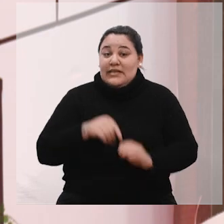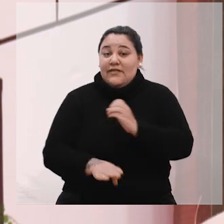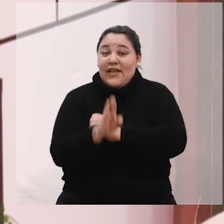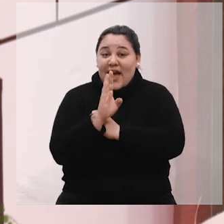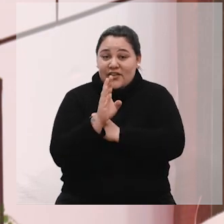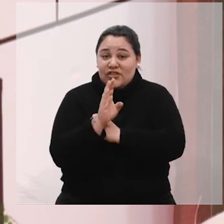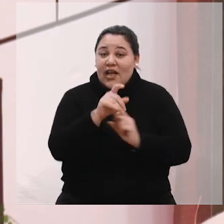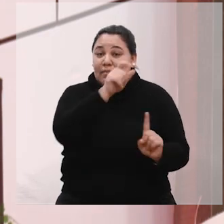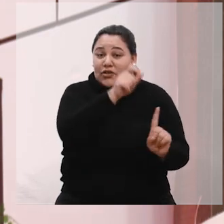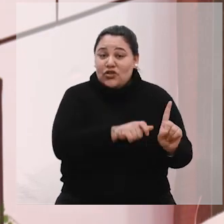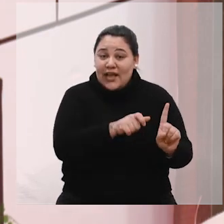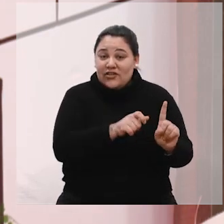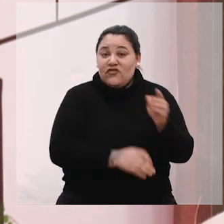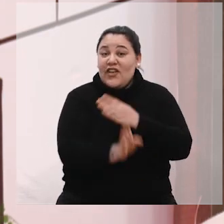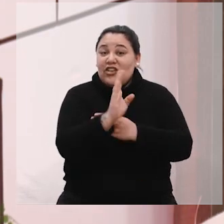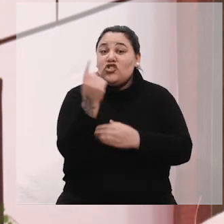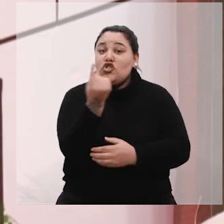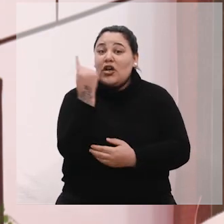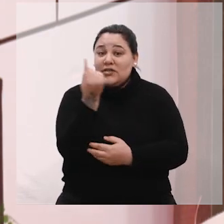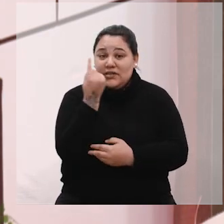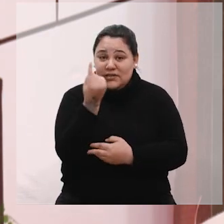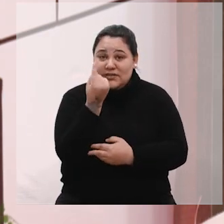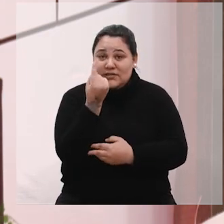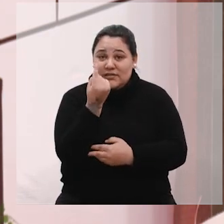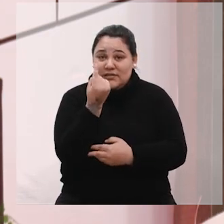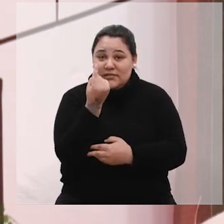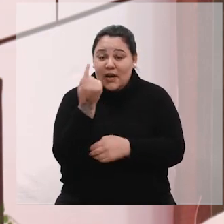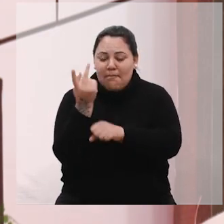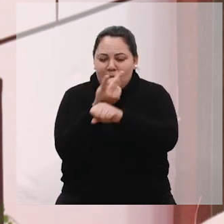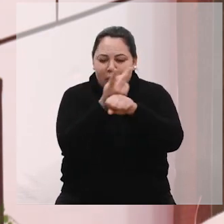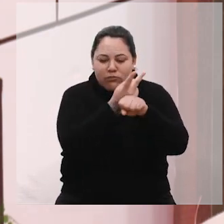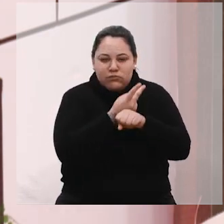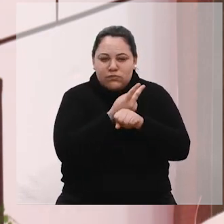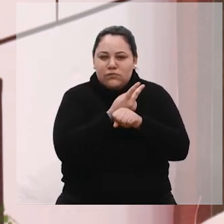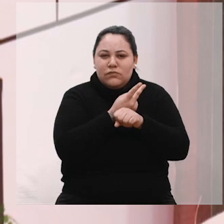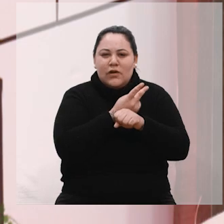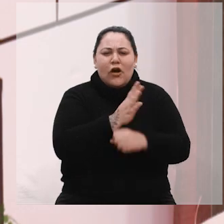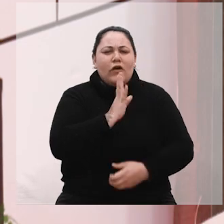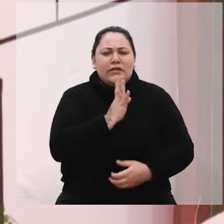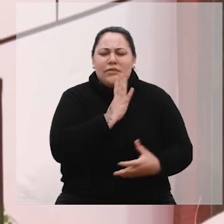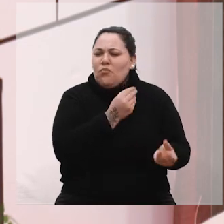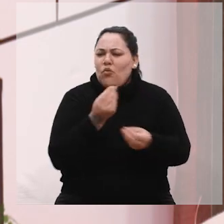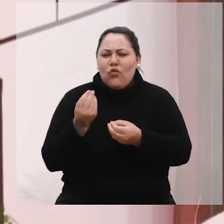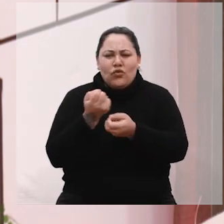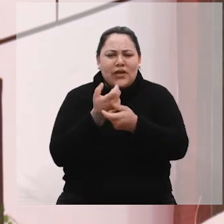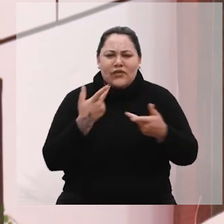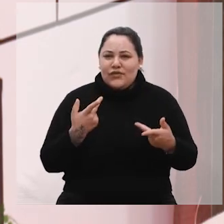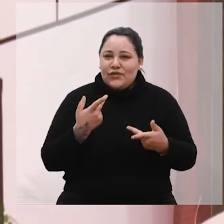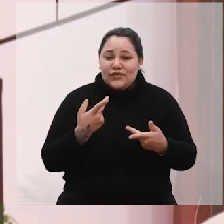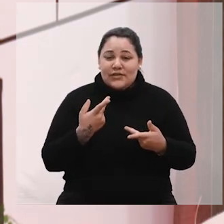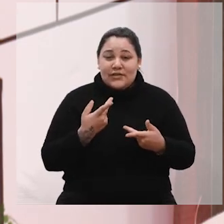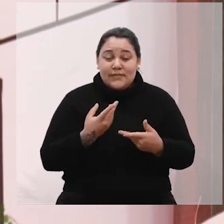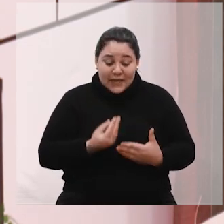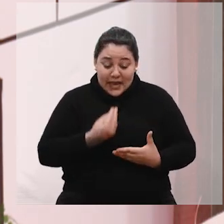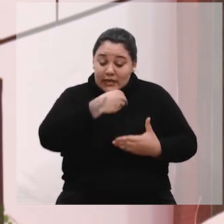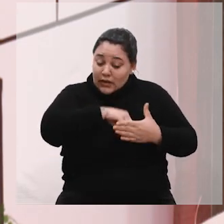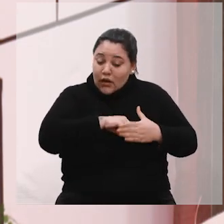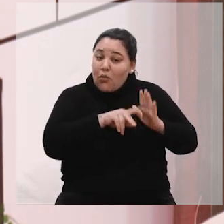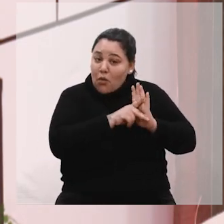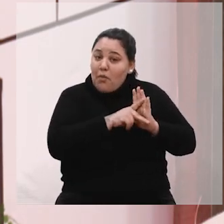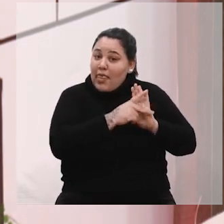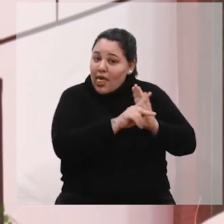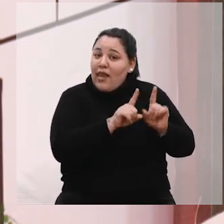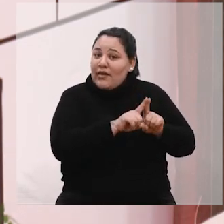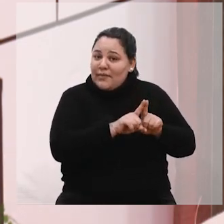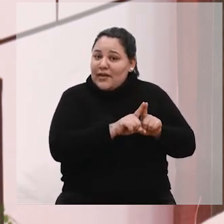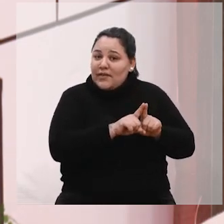vai sozinha, né? Então, uma busca do autoconhecimento também, que ela descobre um monte de coisas que ela não sabia sobre ela